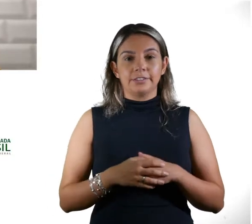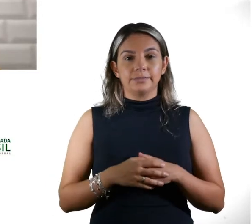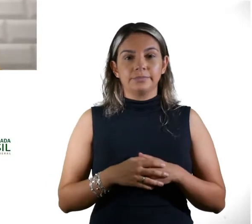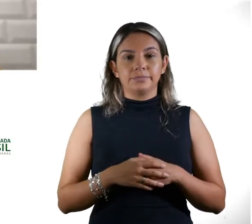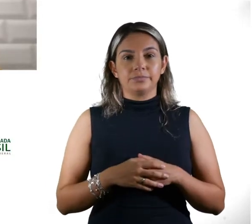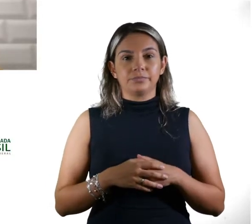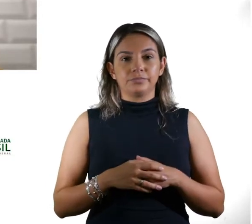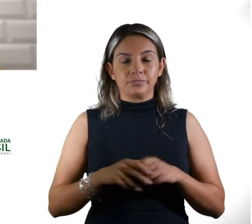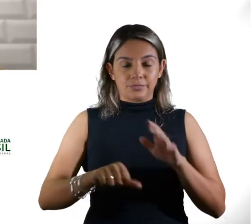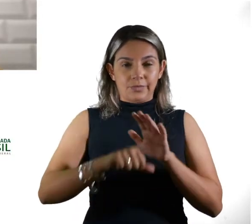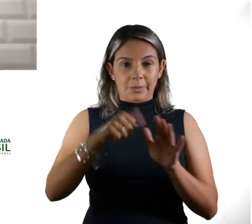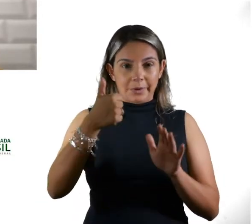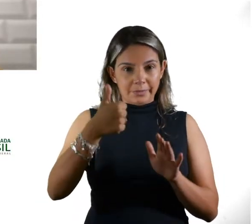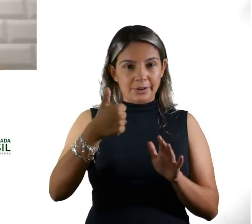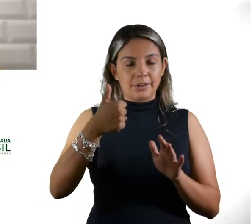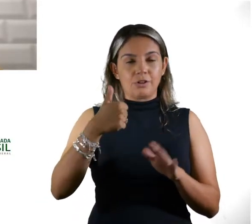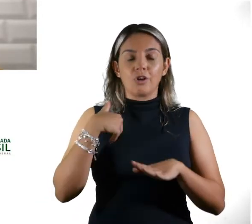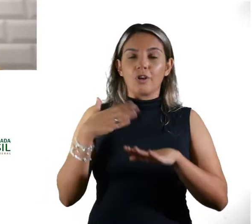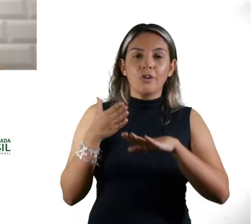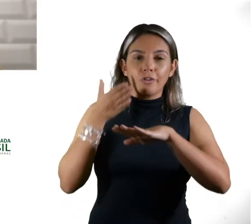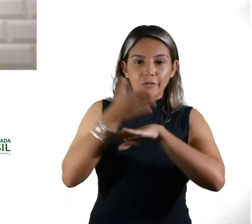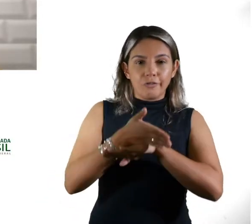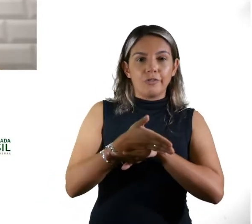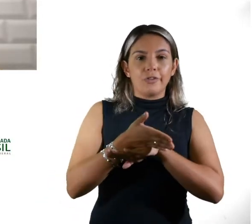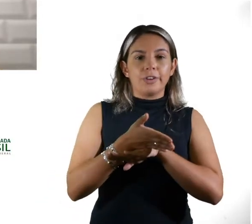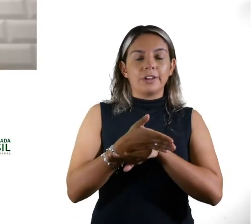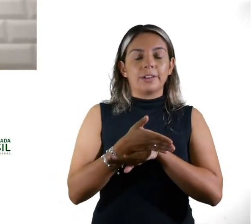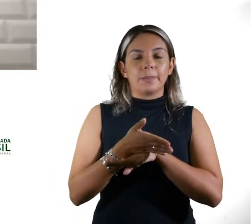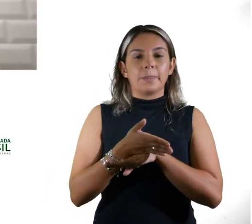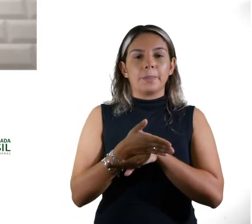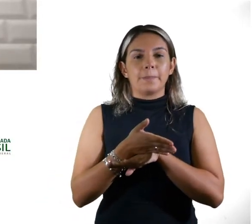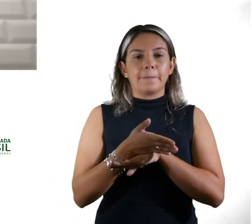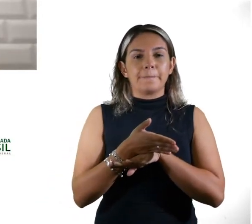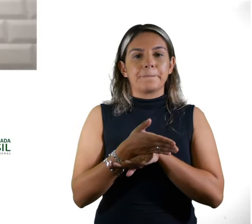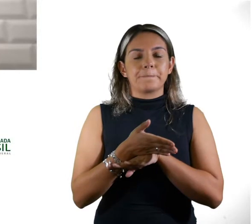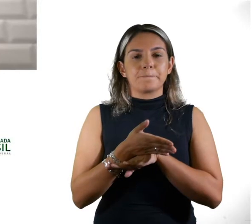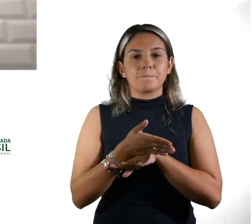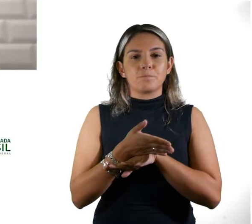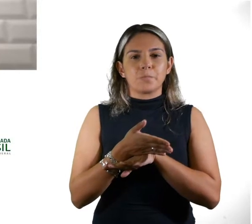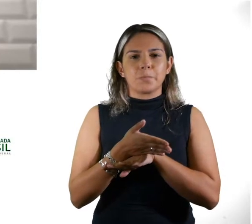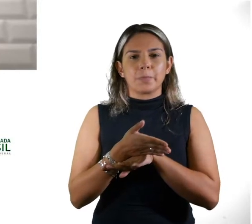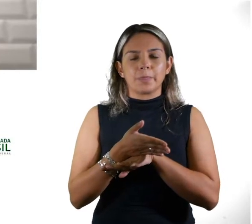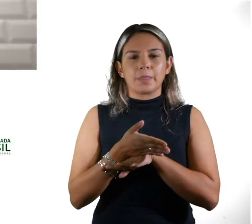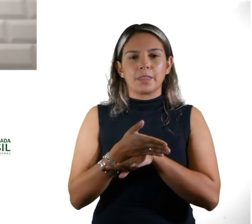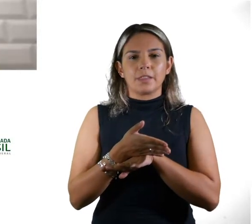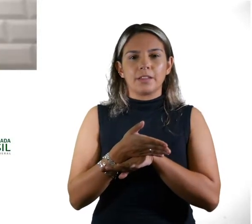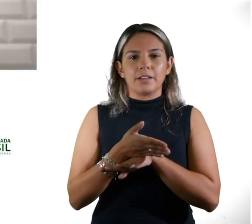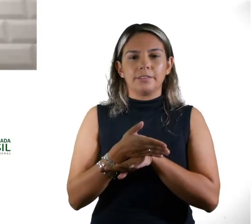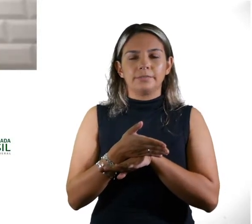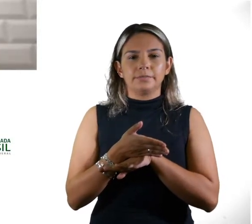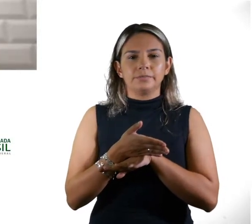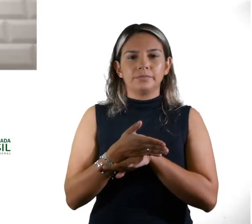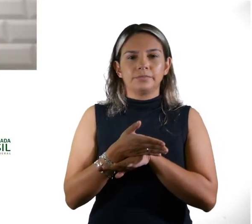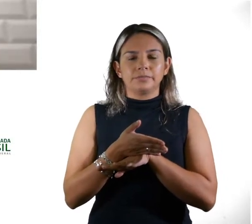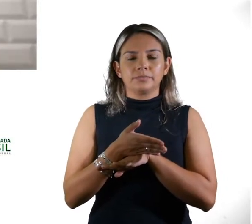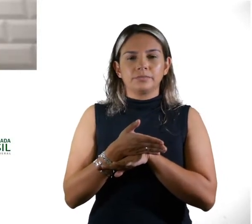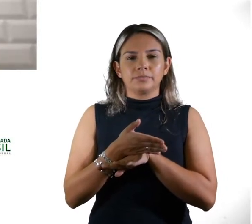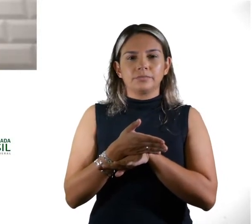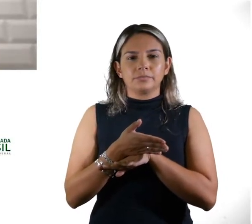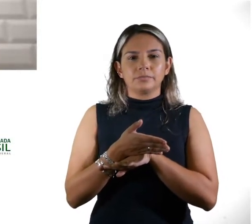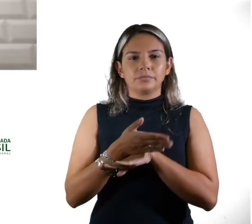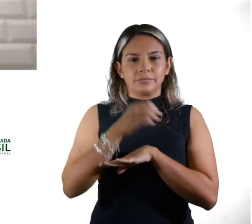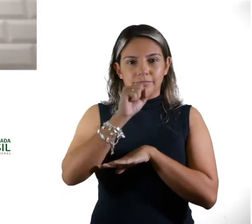Mas foi a primeira vez que fui foi exatamente nessa altura, portanto, aí por volta da viragem